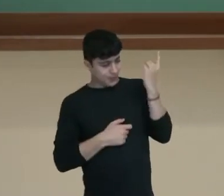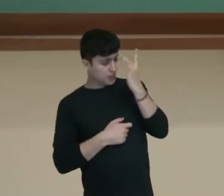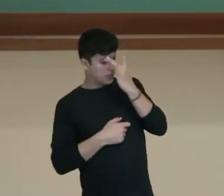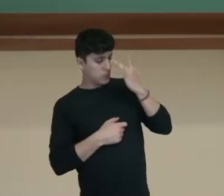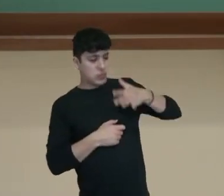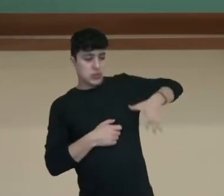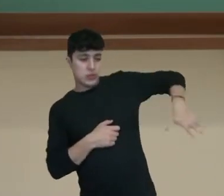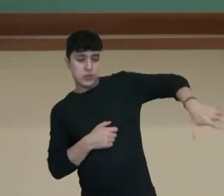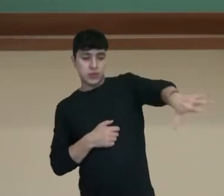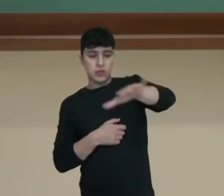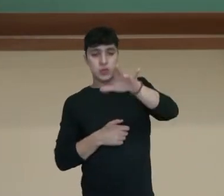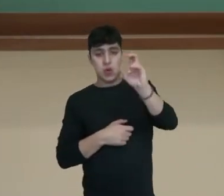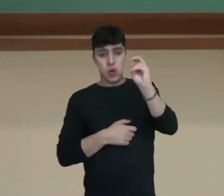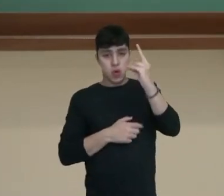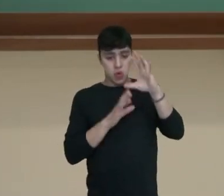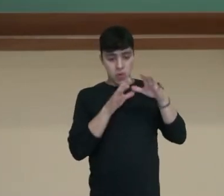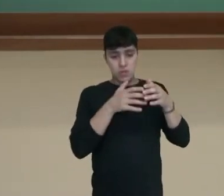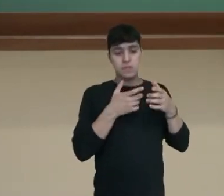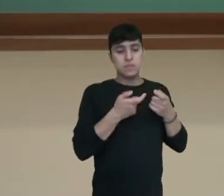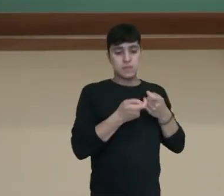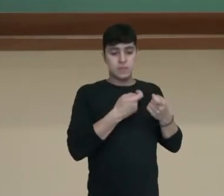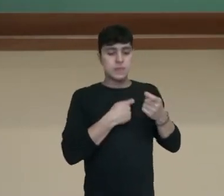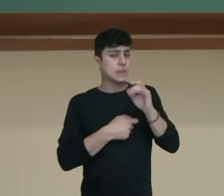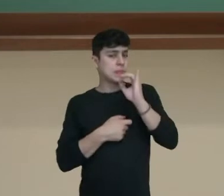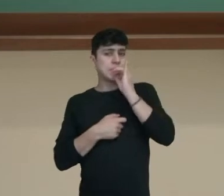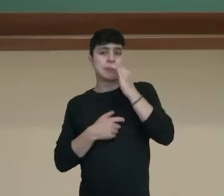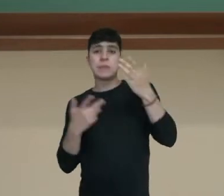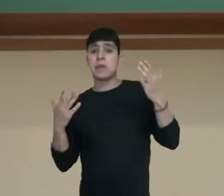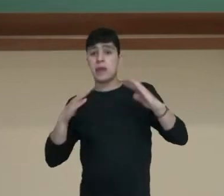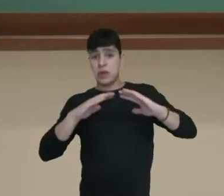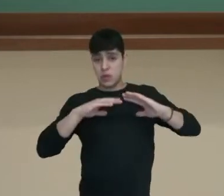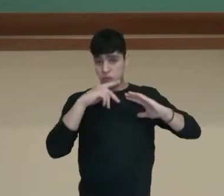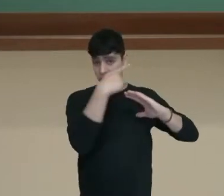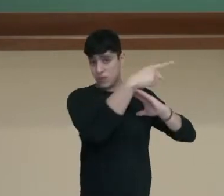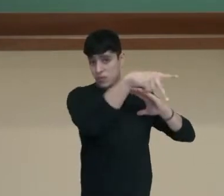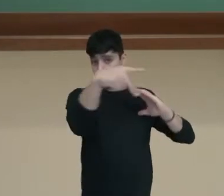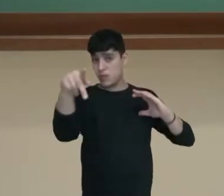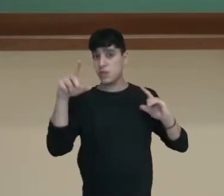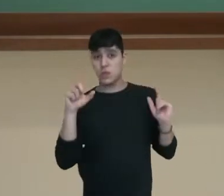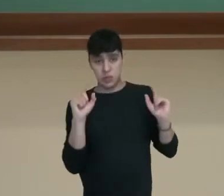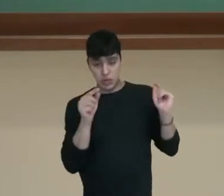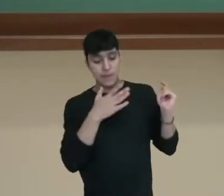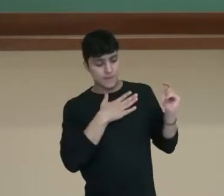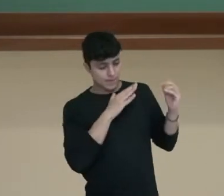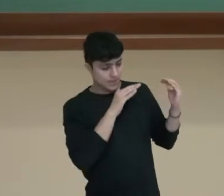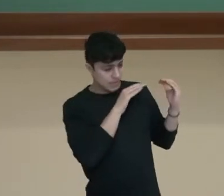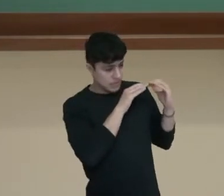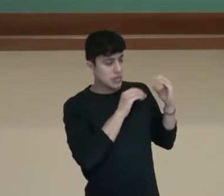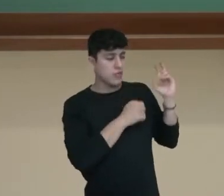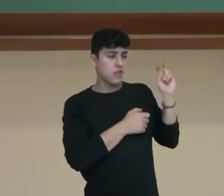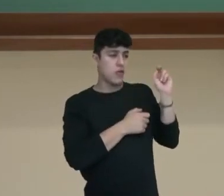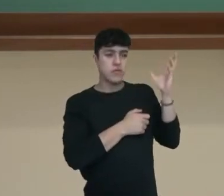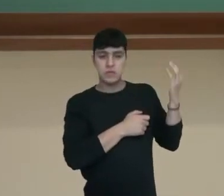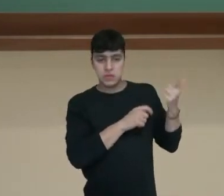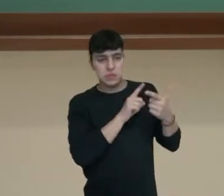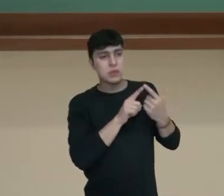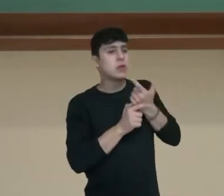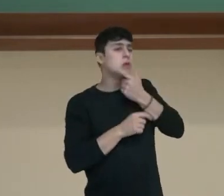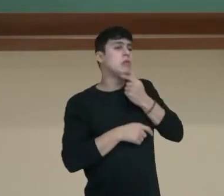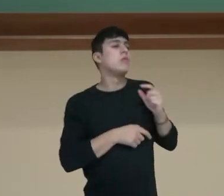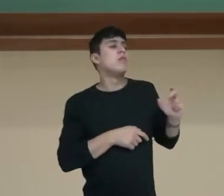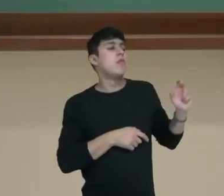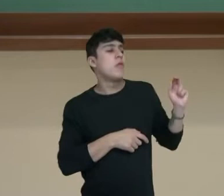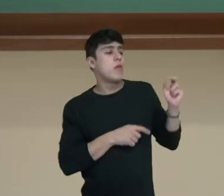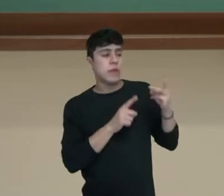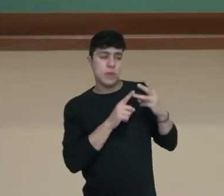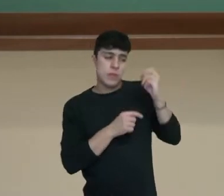pessoa ou de um grupo de pessoas, como por exemplo, talvez a casa onde você more. Ah, a casa onde eu moro é da minha avó, é do meu avô,